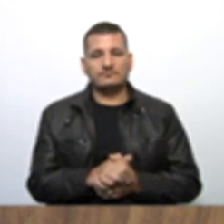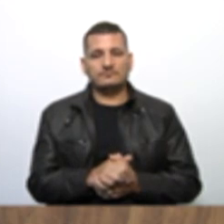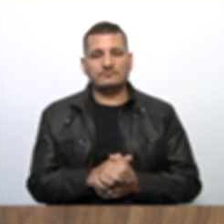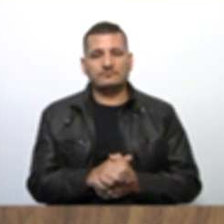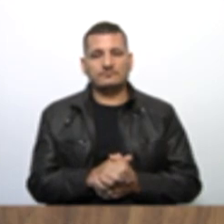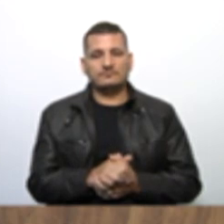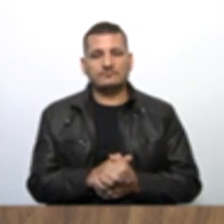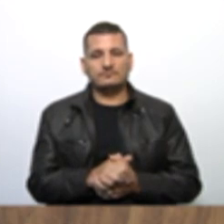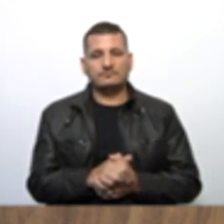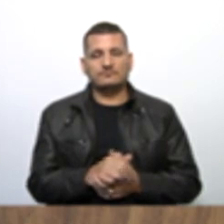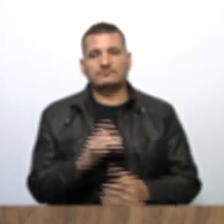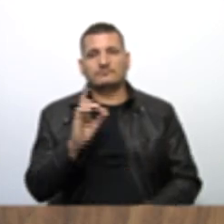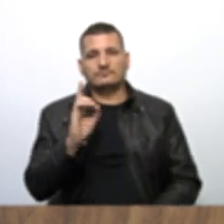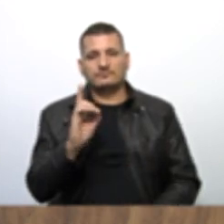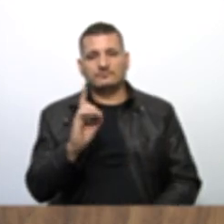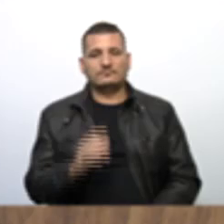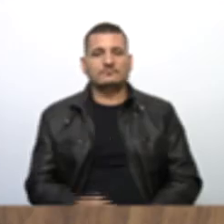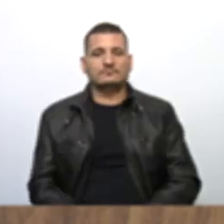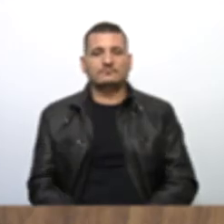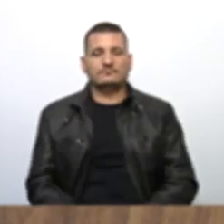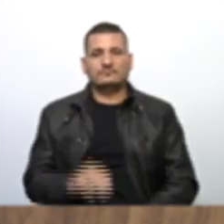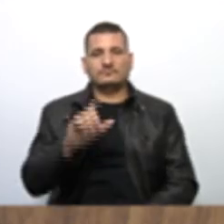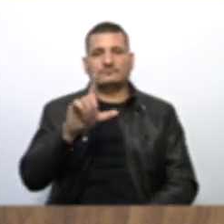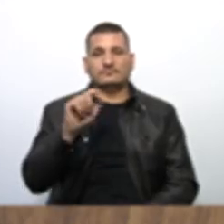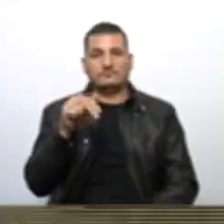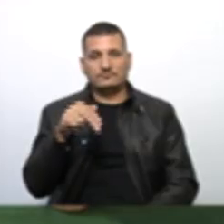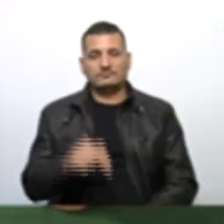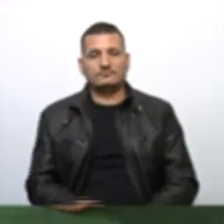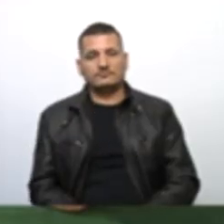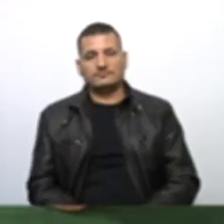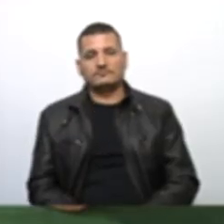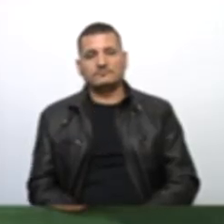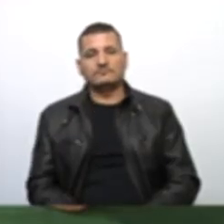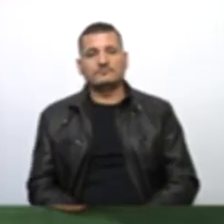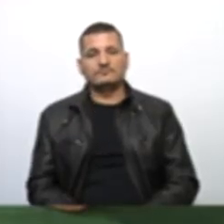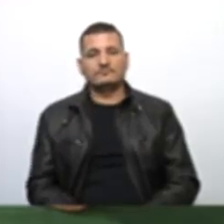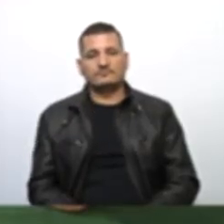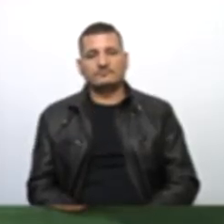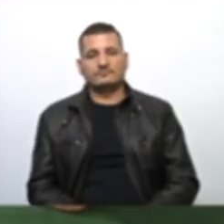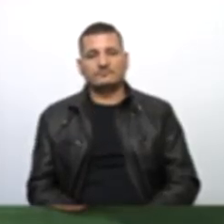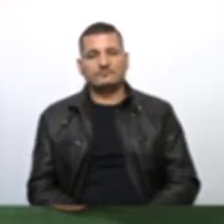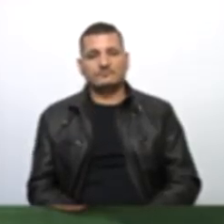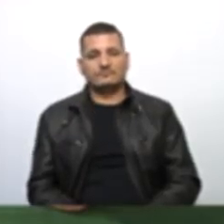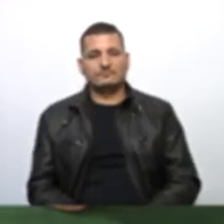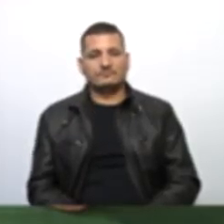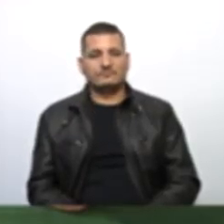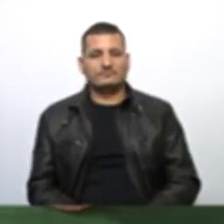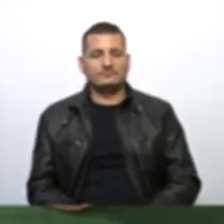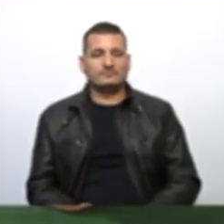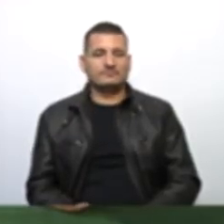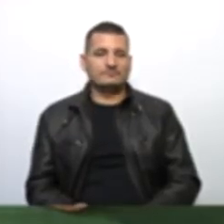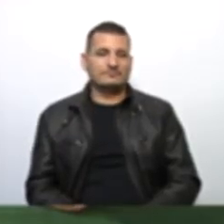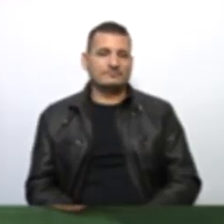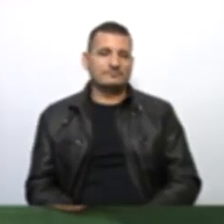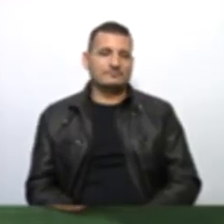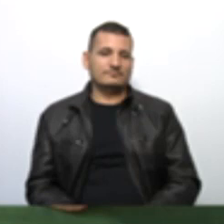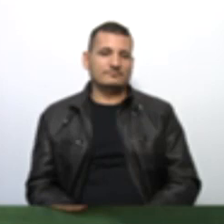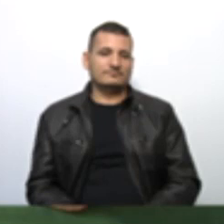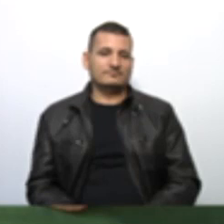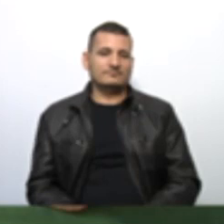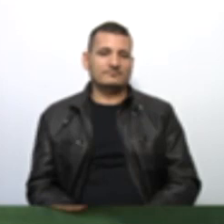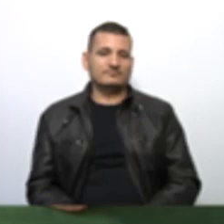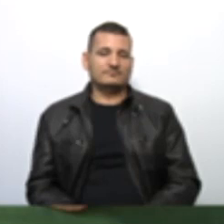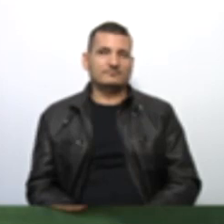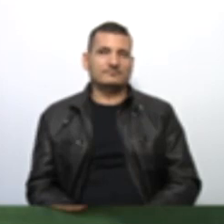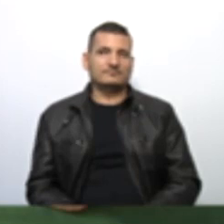alternativa D, né? A letra D, LAN. E aí, professor? Será que um deles acertou, hein? Quem será que tá certo? Alguém tá certo aí